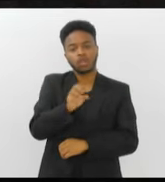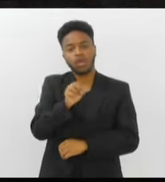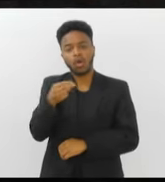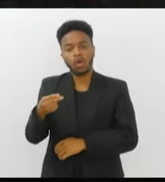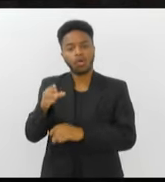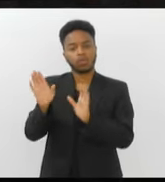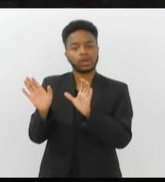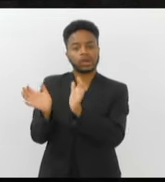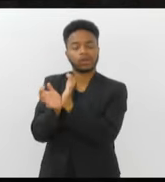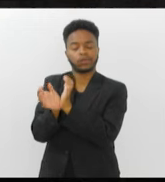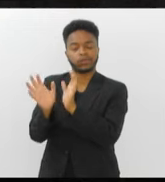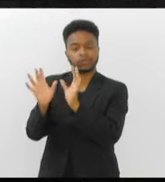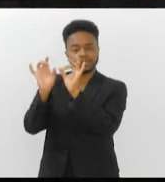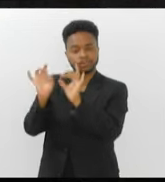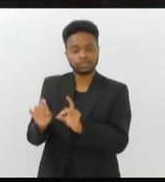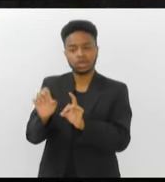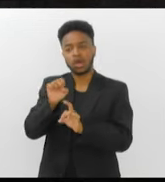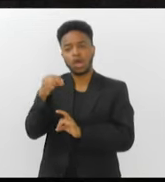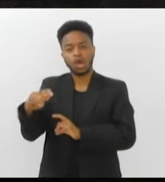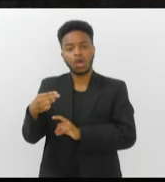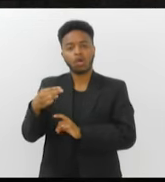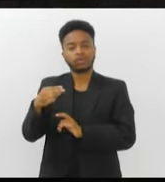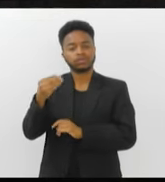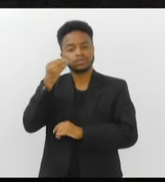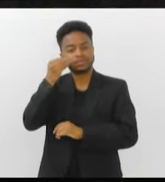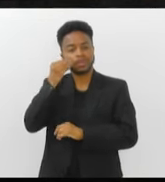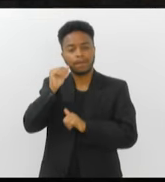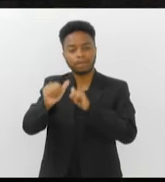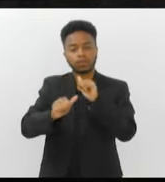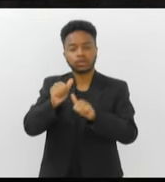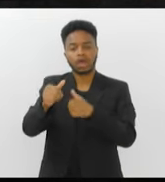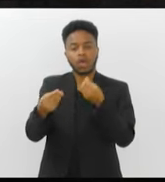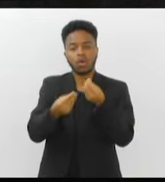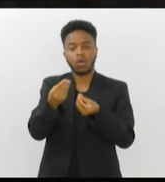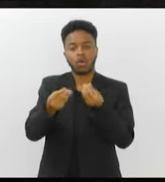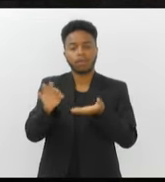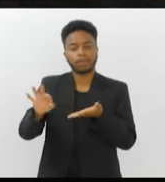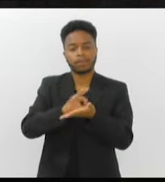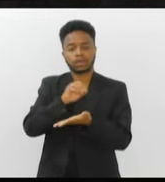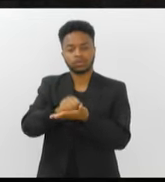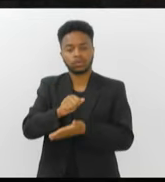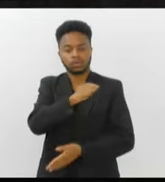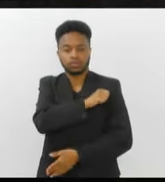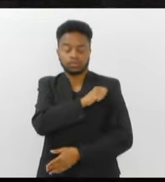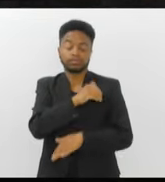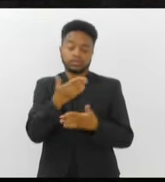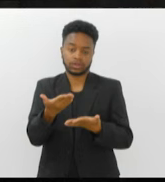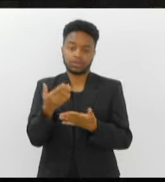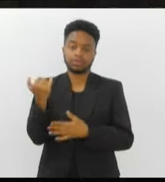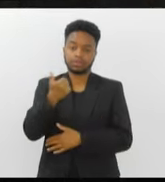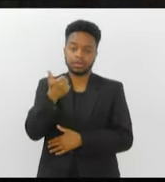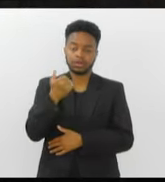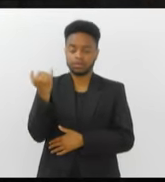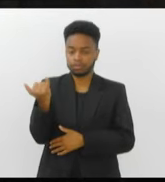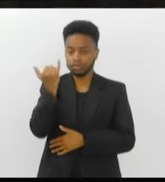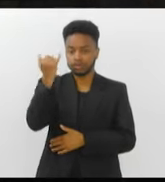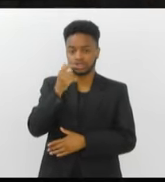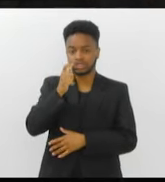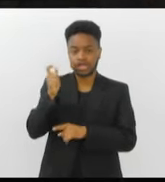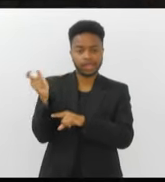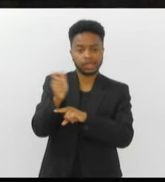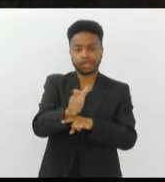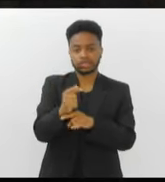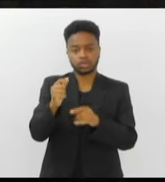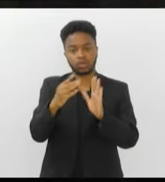maior situação de dificuldade e vulnerabilidade. Então, em primeiro lugar, é importante fazer essa crítica ao modelo